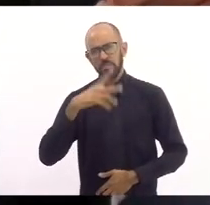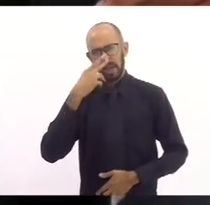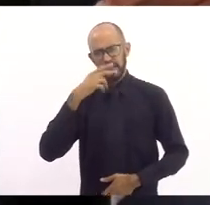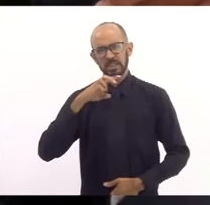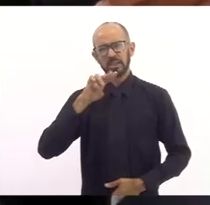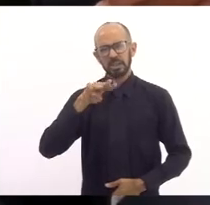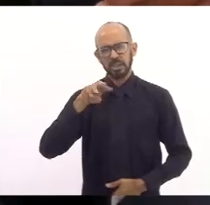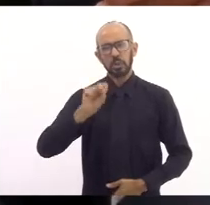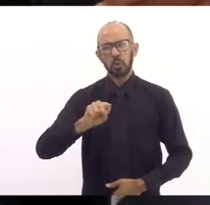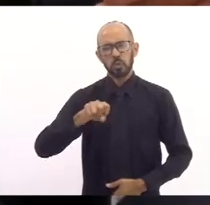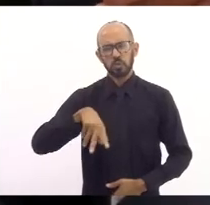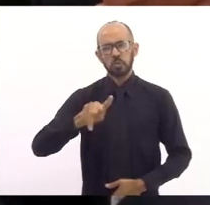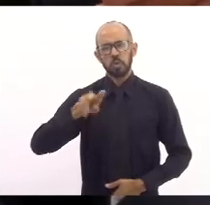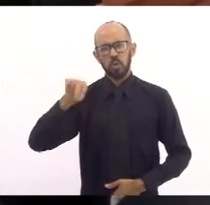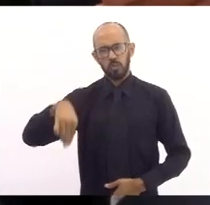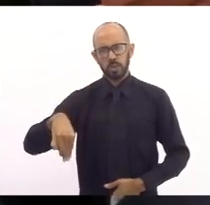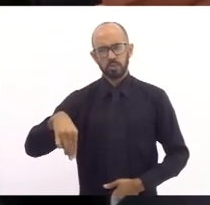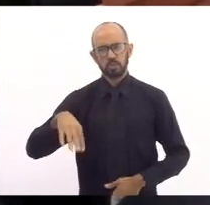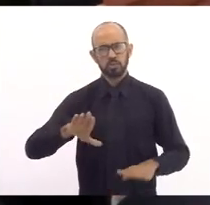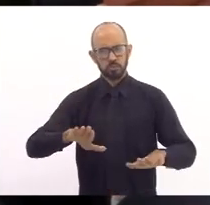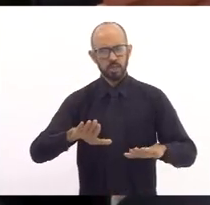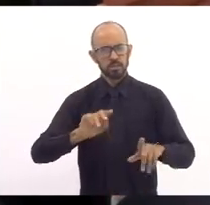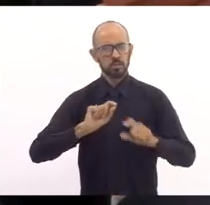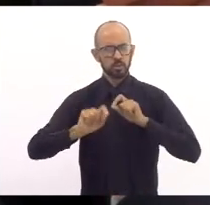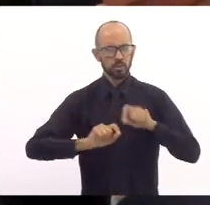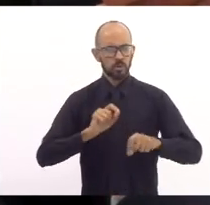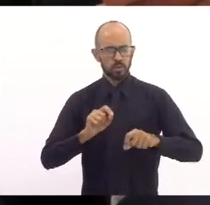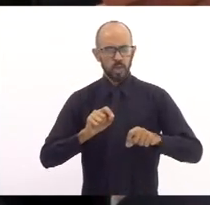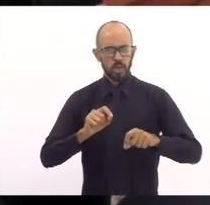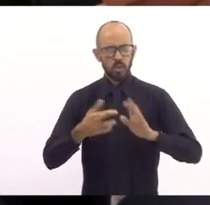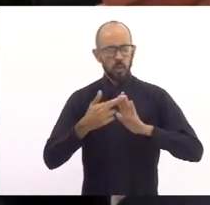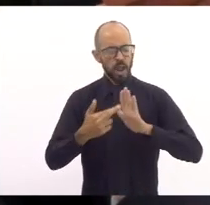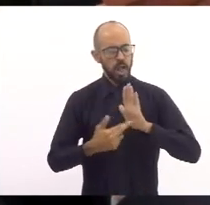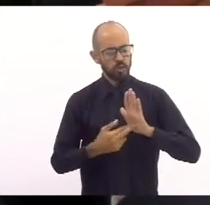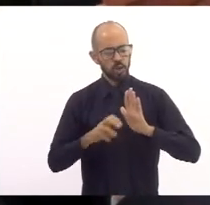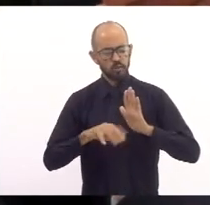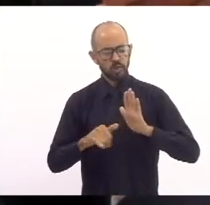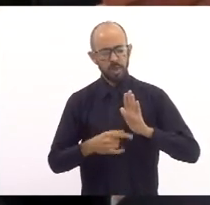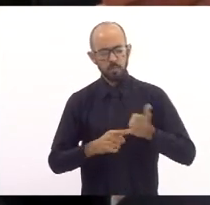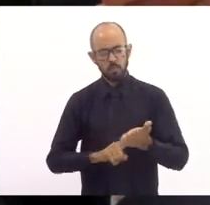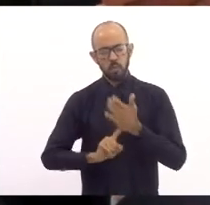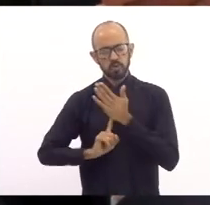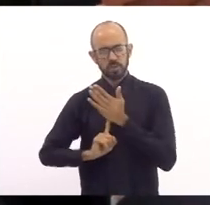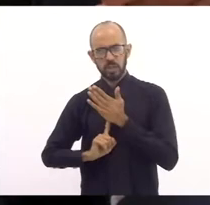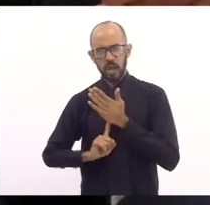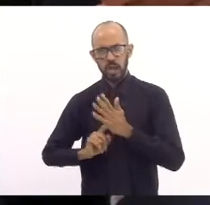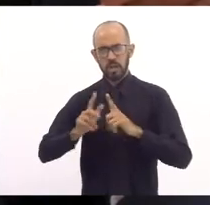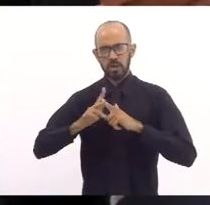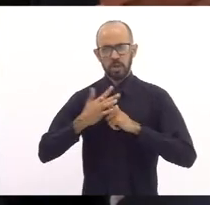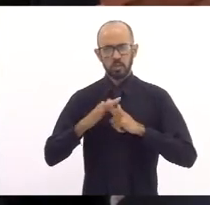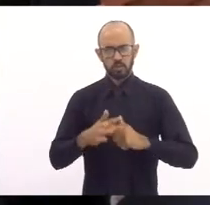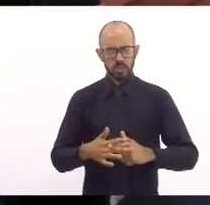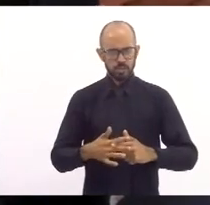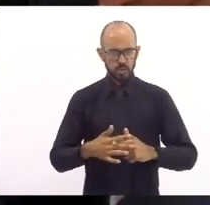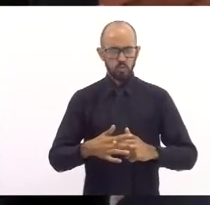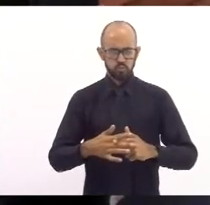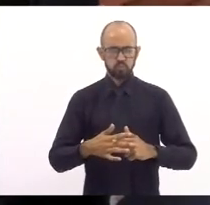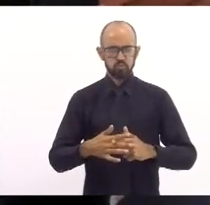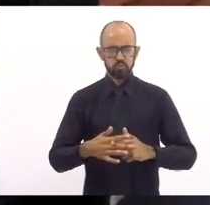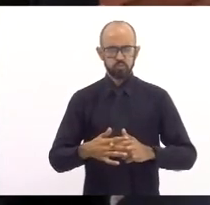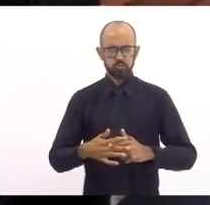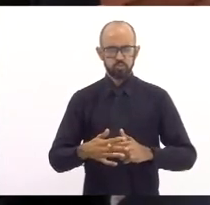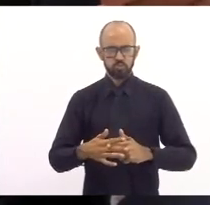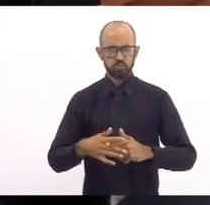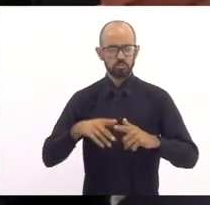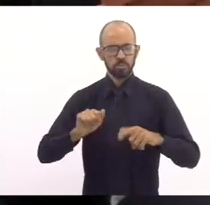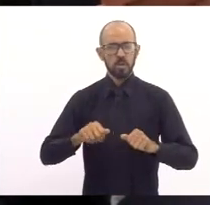SPV falou. 38 quilômetros, salvo engano. E aí o relatório vai nos trazer a questão da manutenção, a manutenção corretiva em relação aos 38,